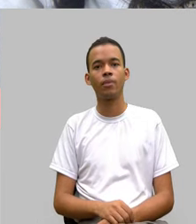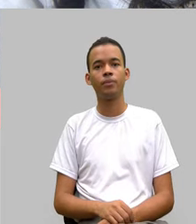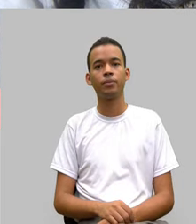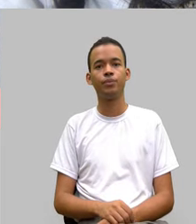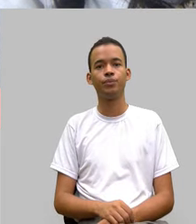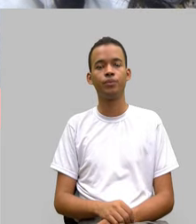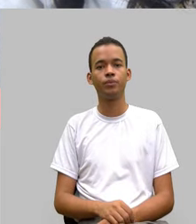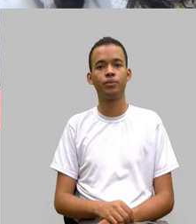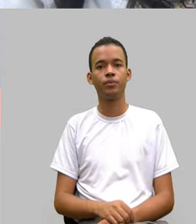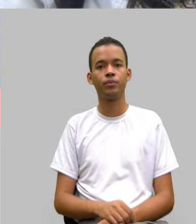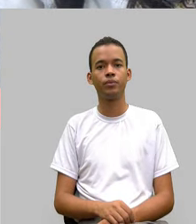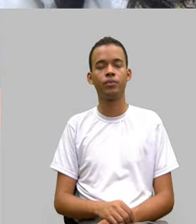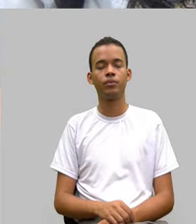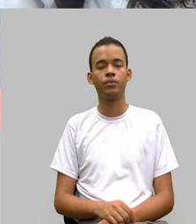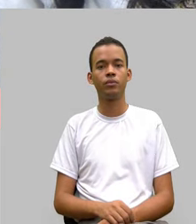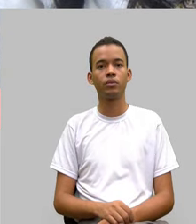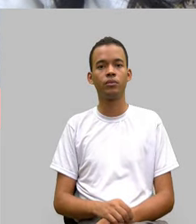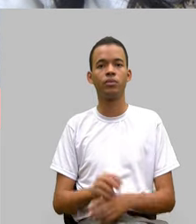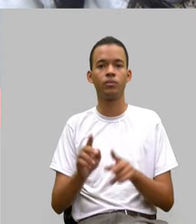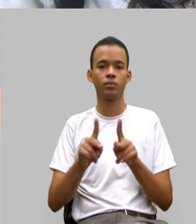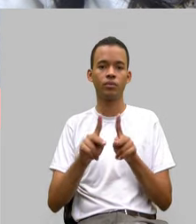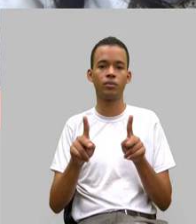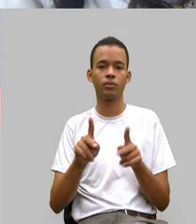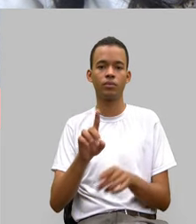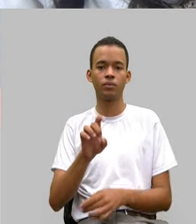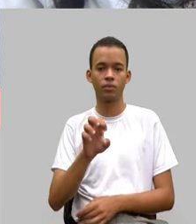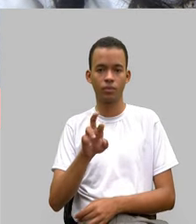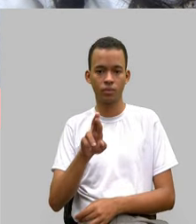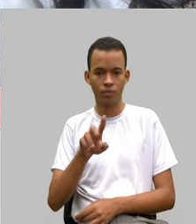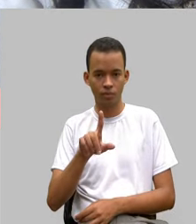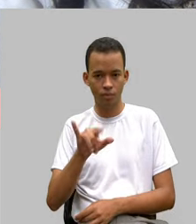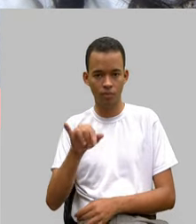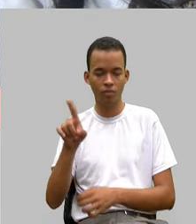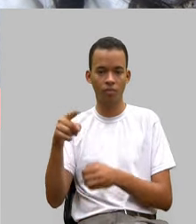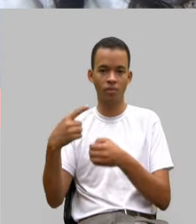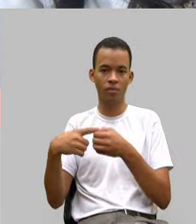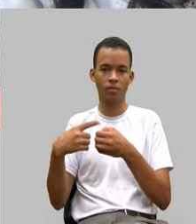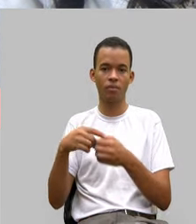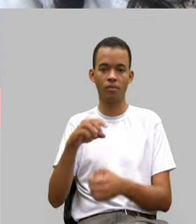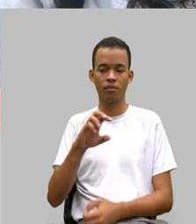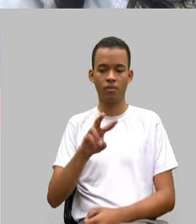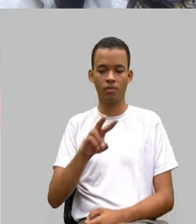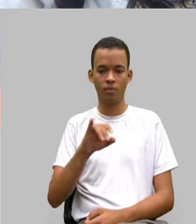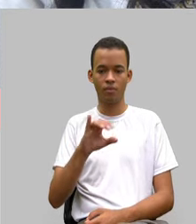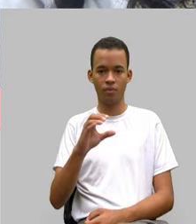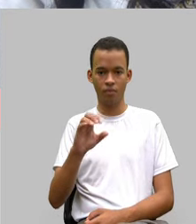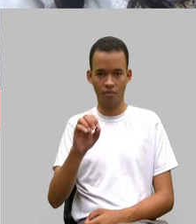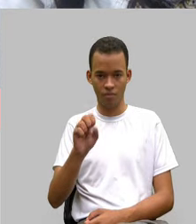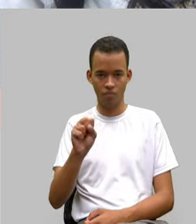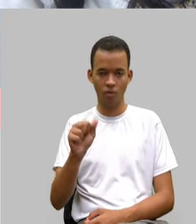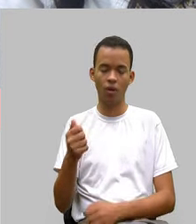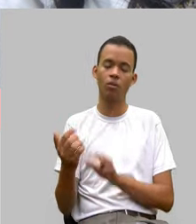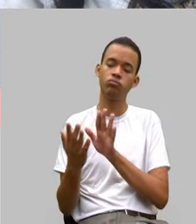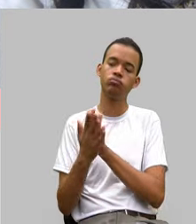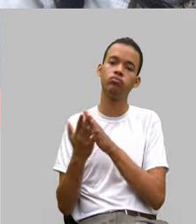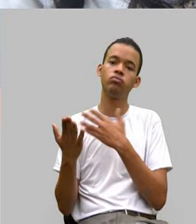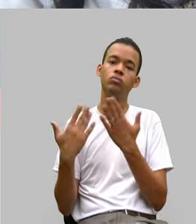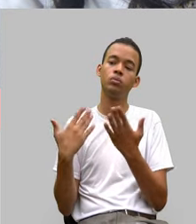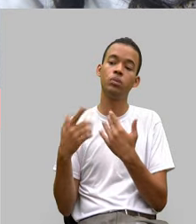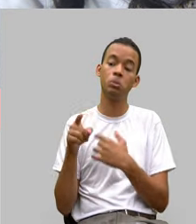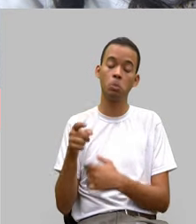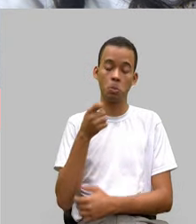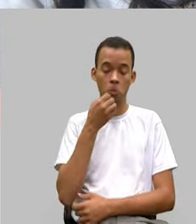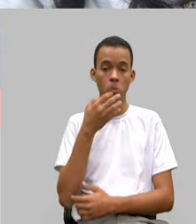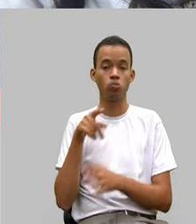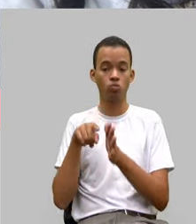o professor Derli emosa ele me falando sobre o seu trabalho professor Derli um dos maiores especialistas no assunto